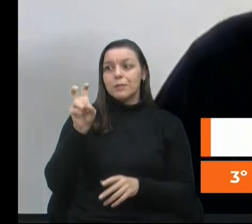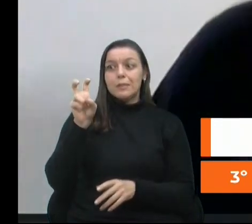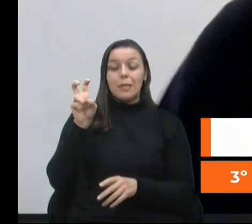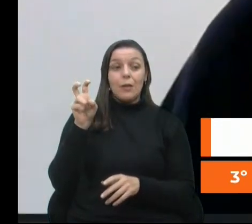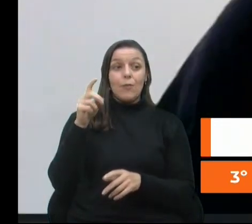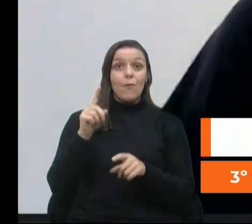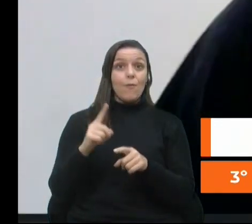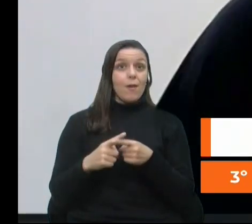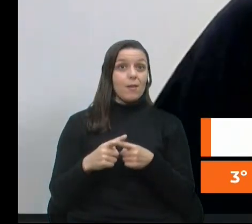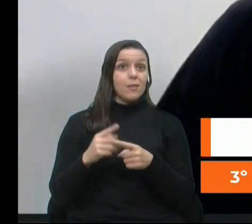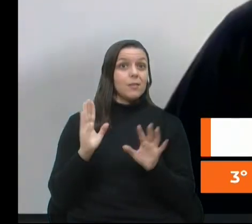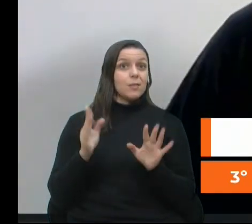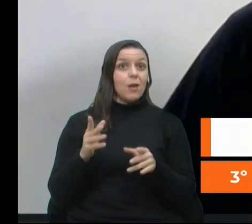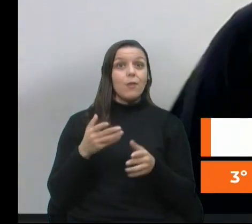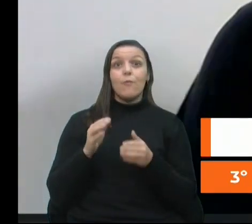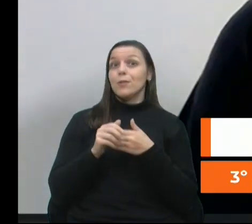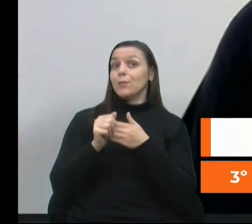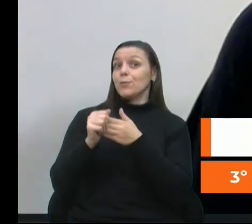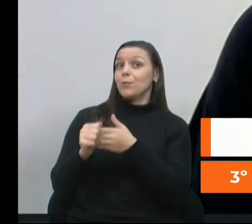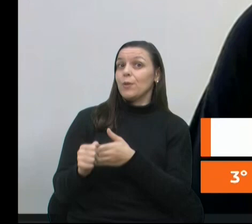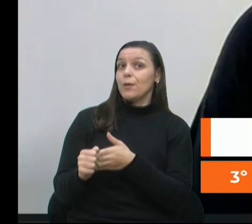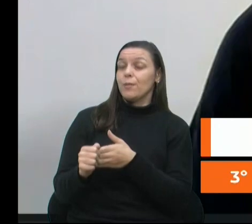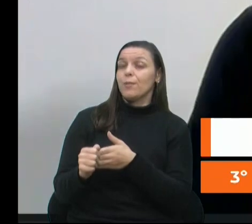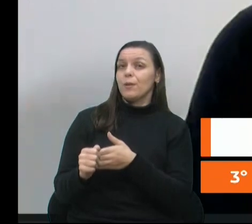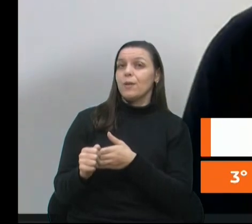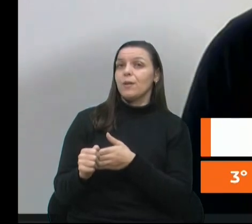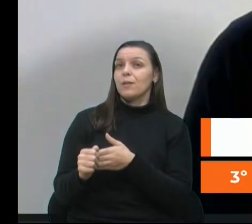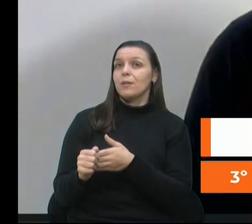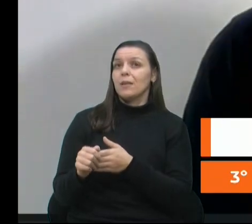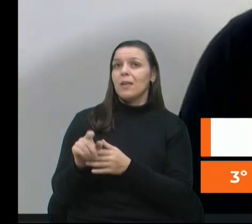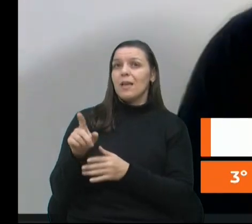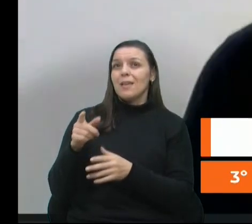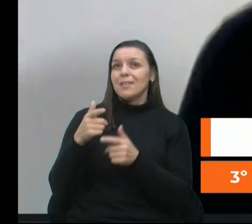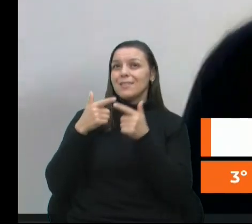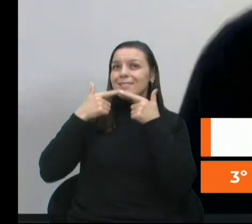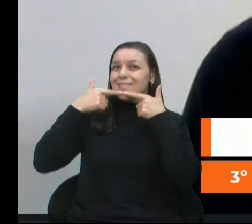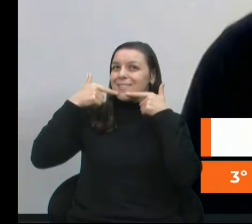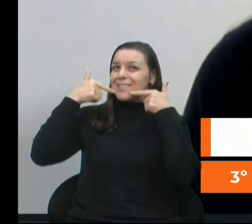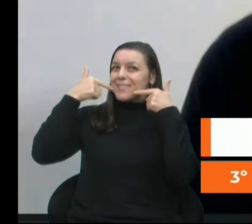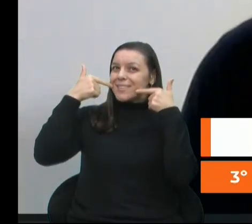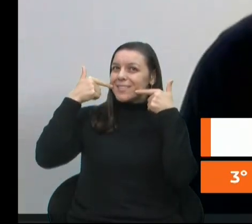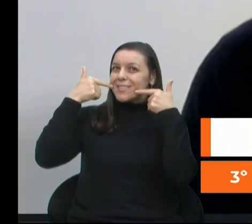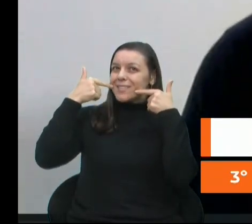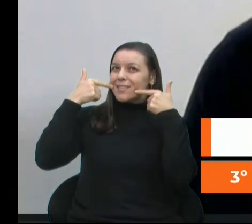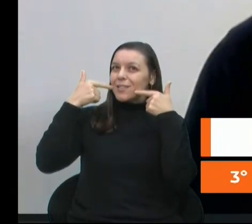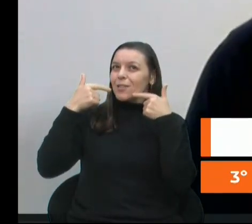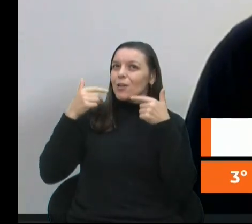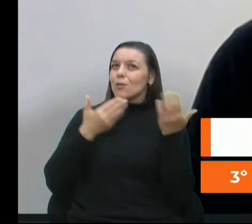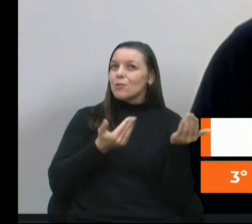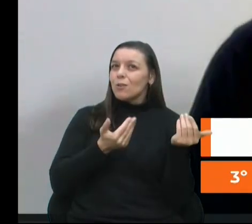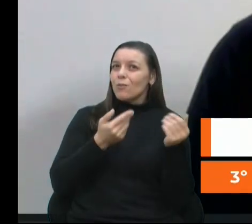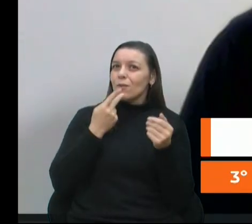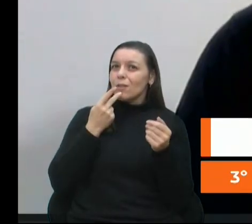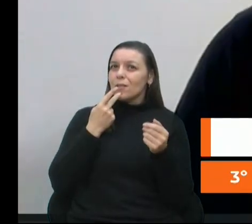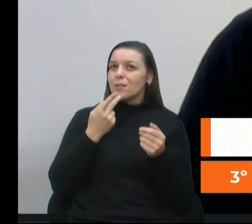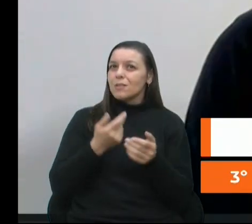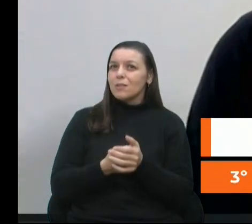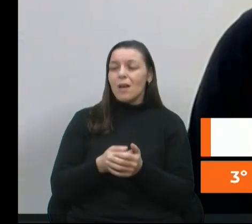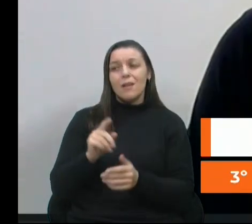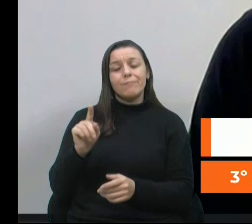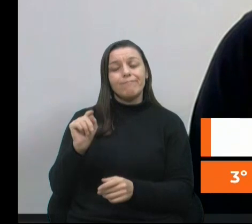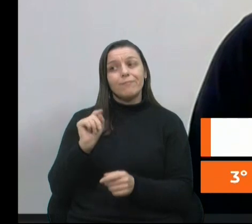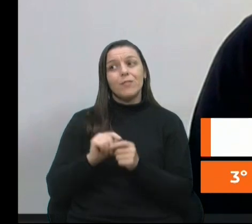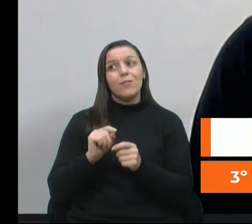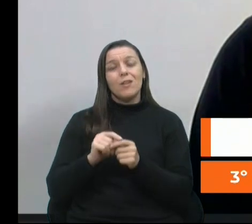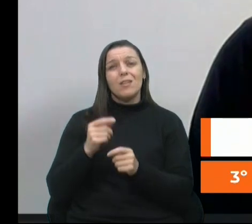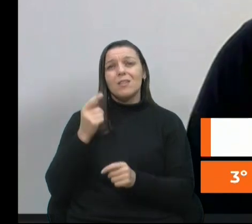grupos que eu faço acompanhamento o sorriso vindo no rosto e o jovem falando: Nossa, Chico, você não faz ideia